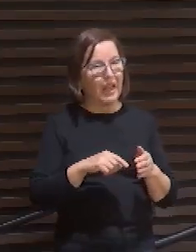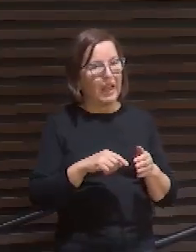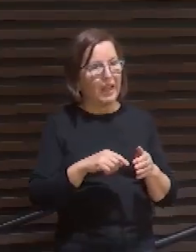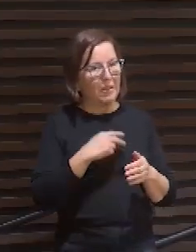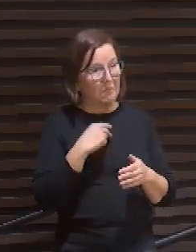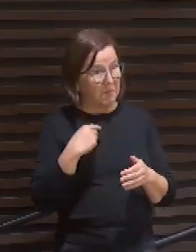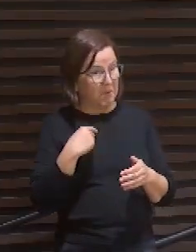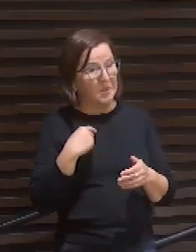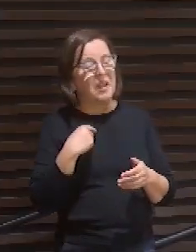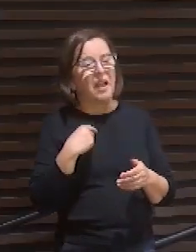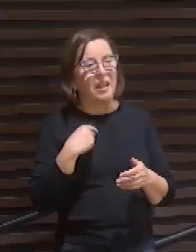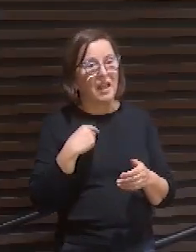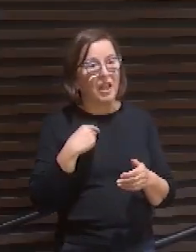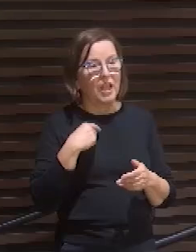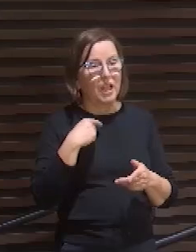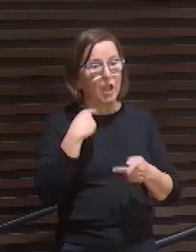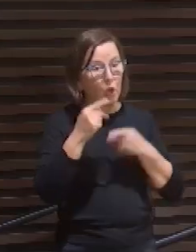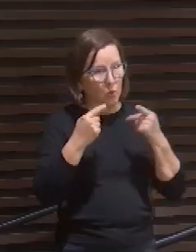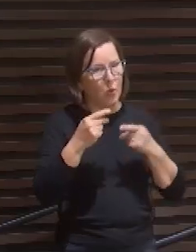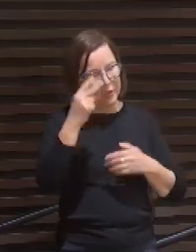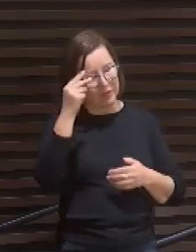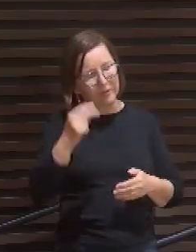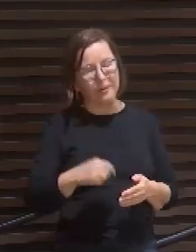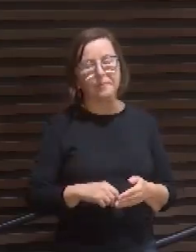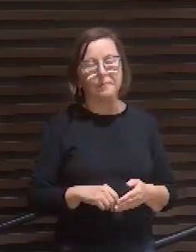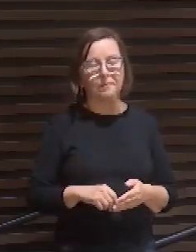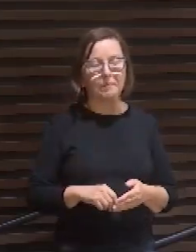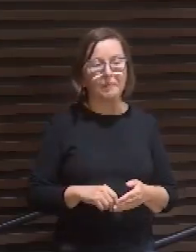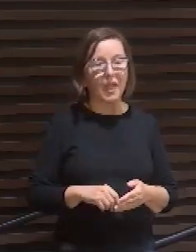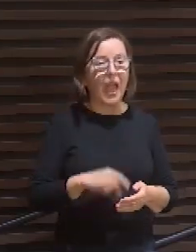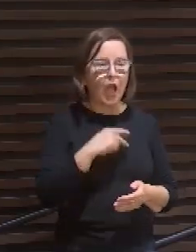E o pastor perguntou assim, quando você